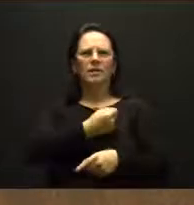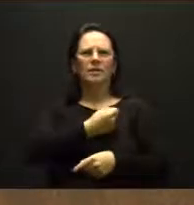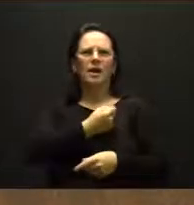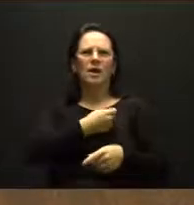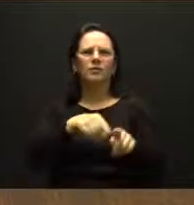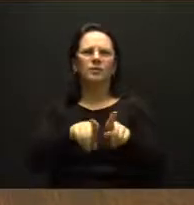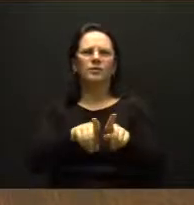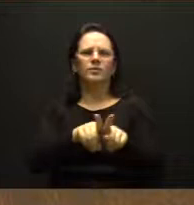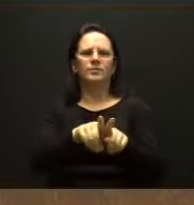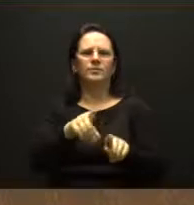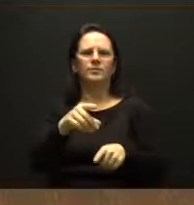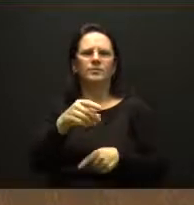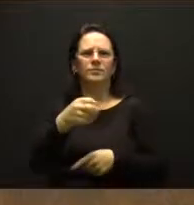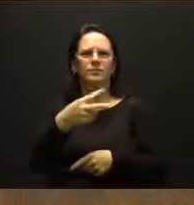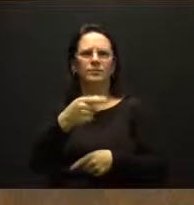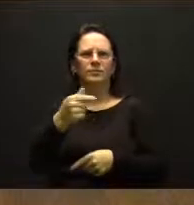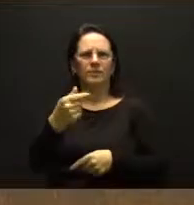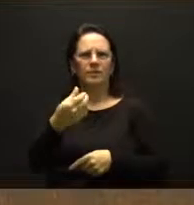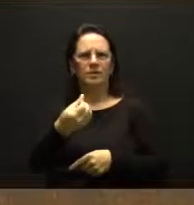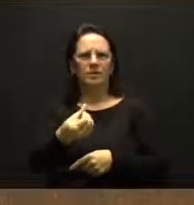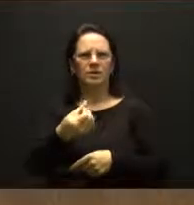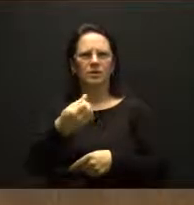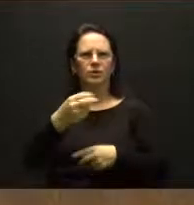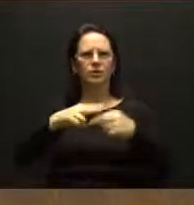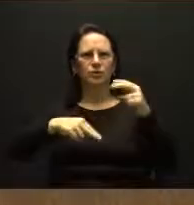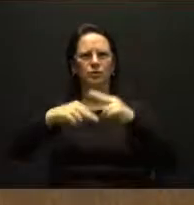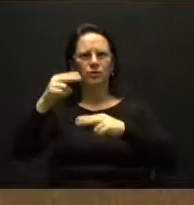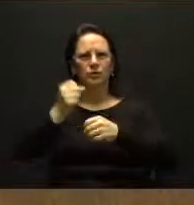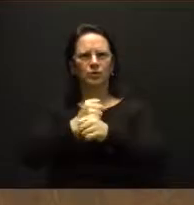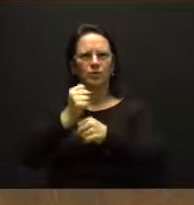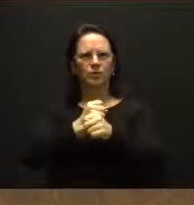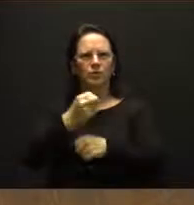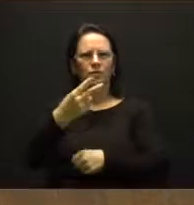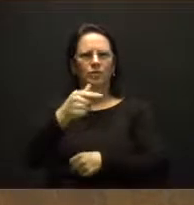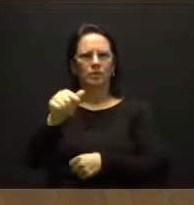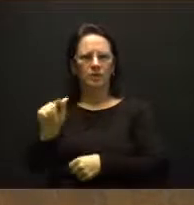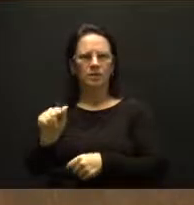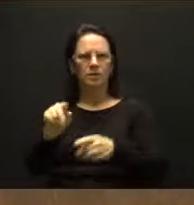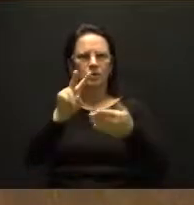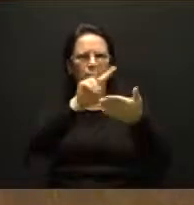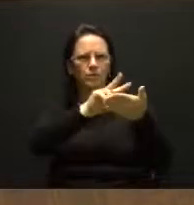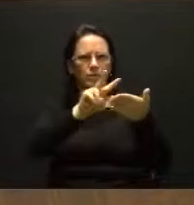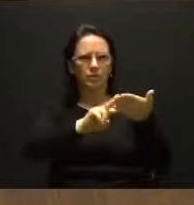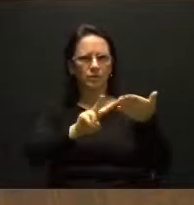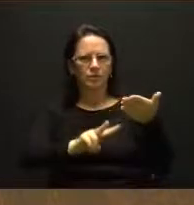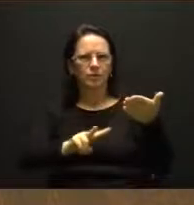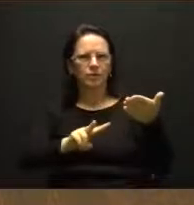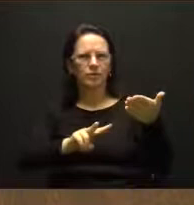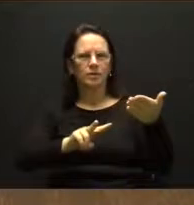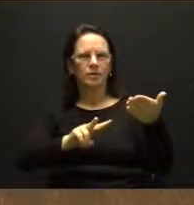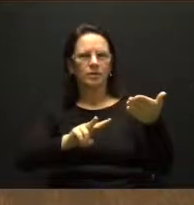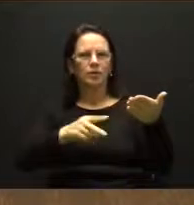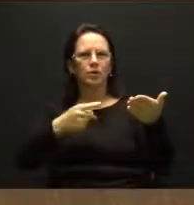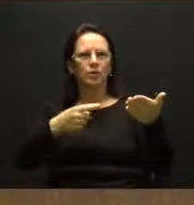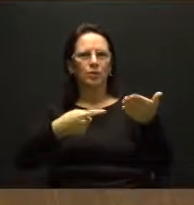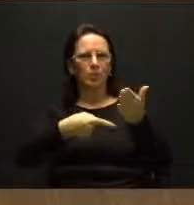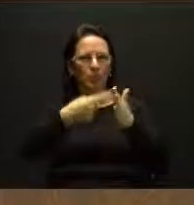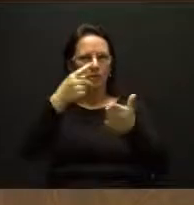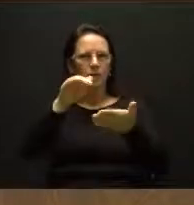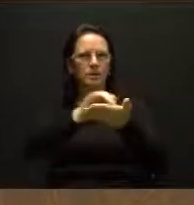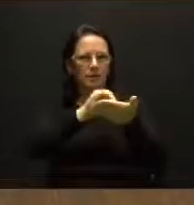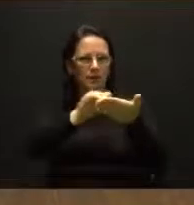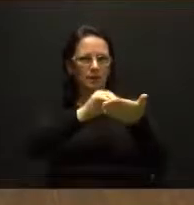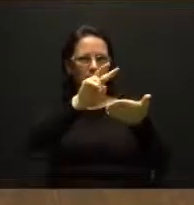2.867 de 6 de junho de 2017 e cuja leitura será procedida pelo senhor primeiro secretário